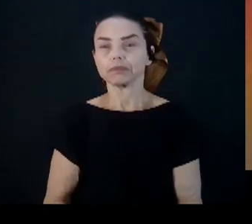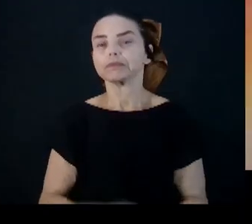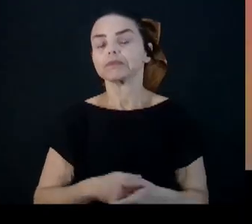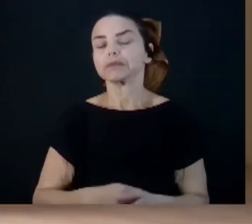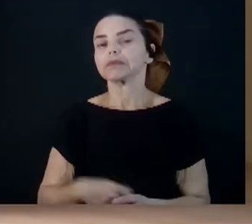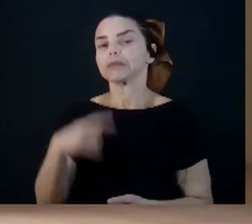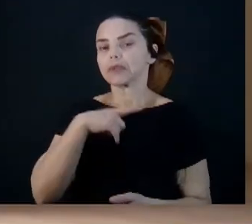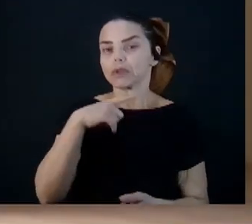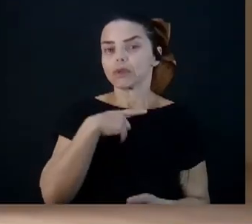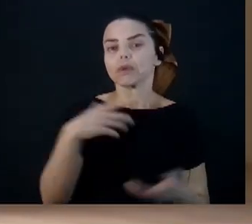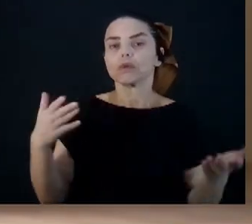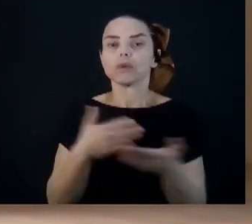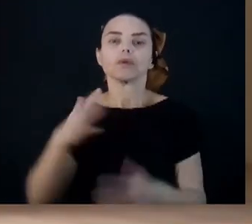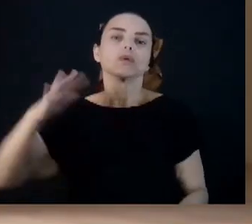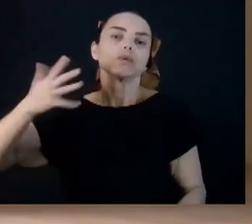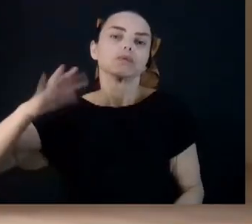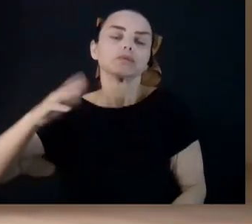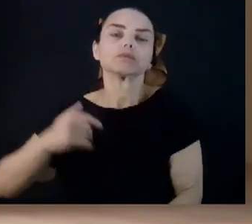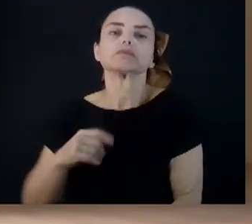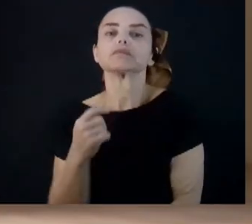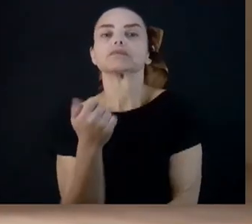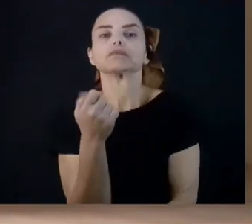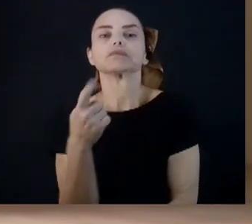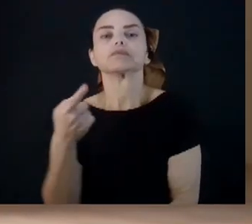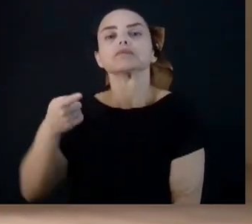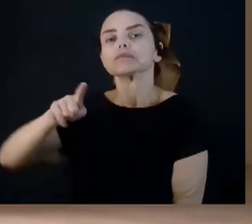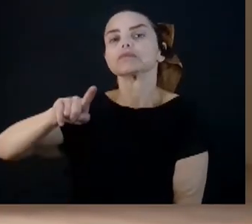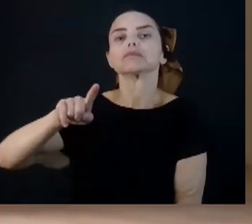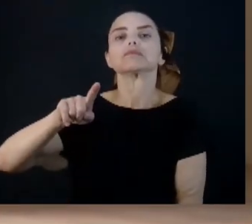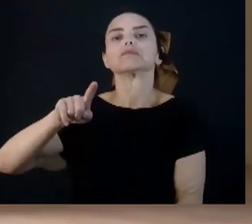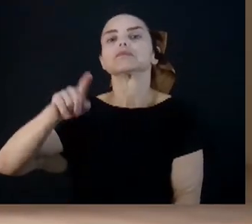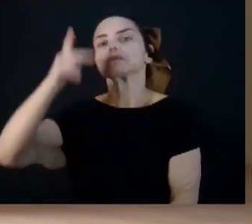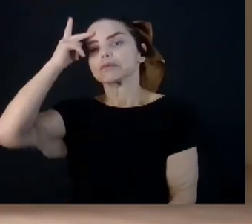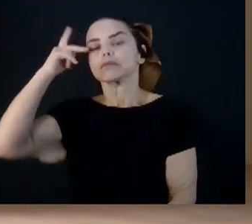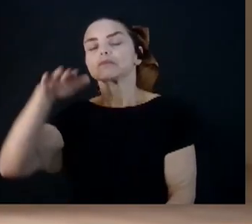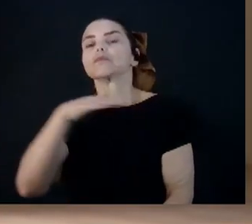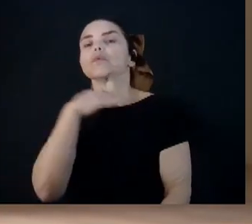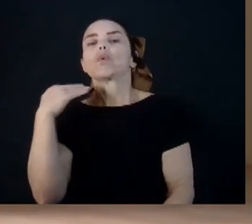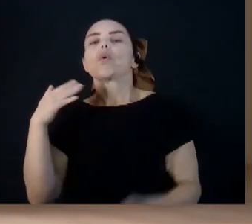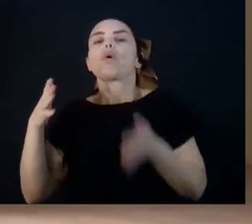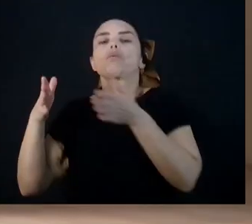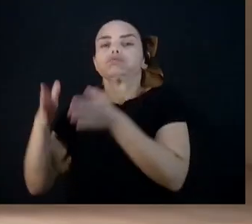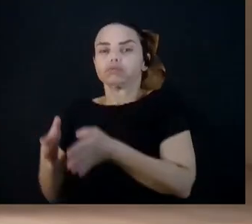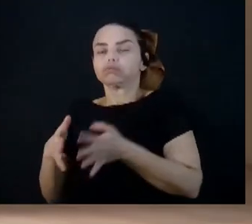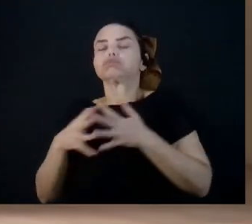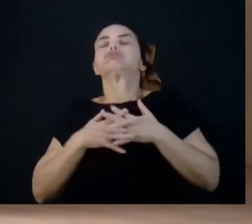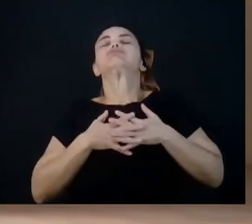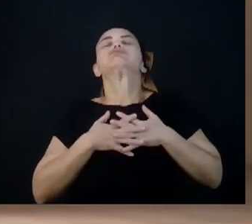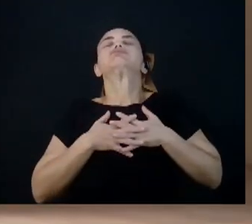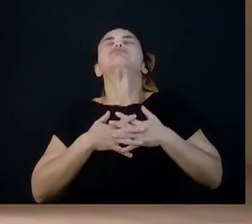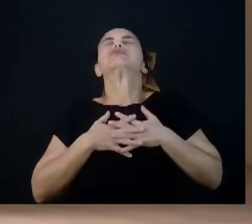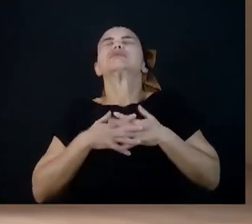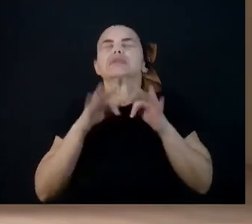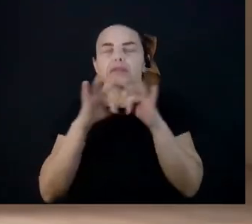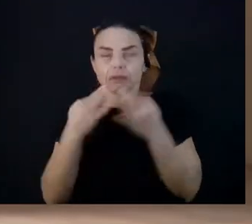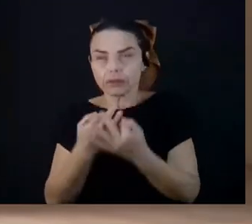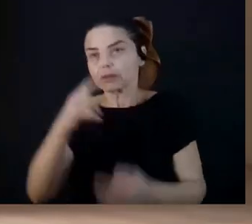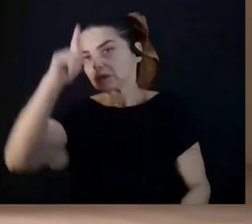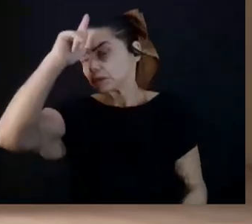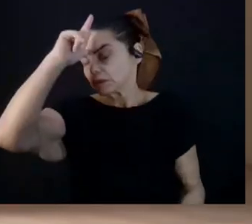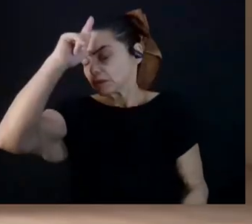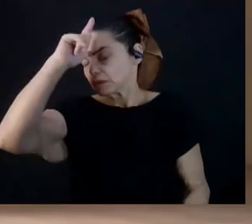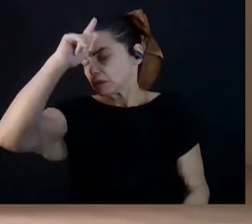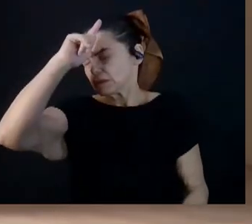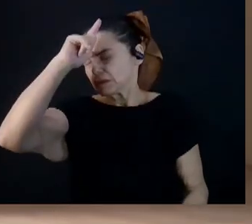hoje aproximadamente quase 1.000 pessoas sepultadas nele, entre famílias de alemães e não alemães,